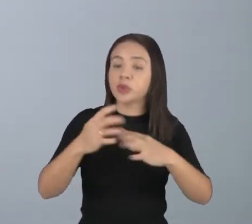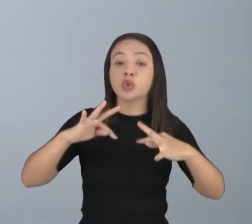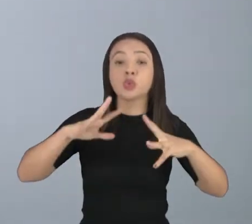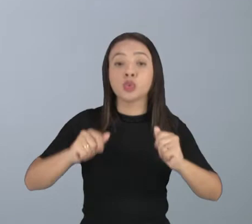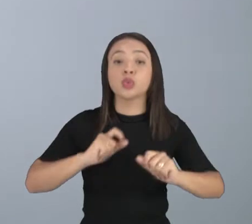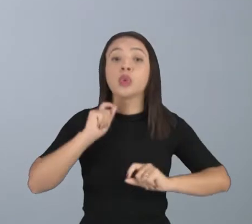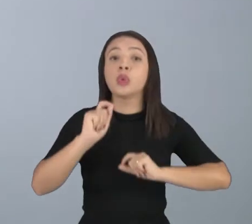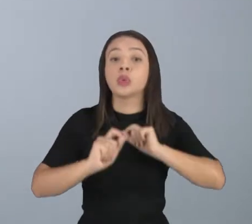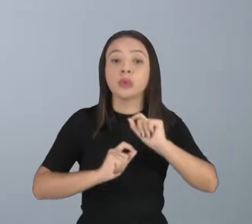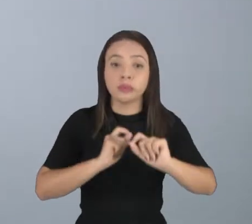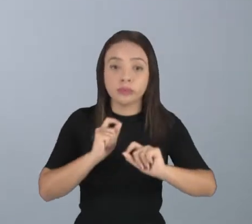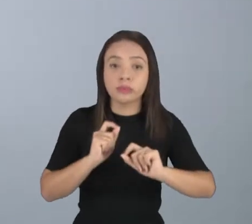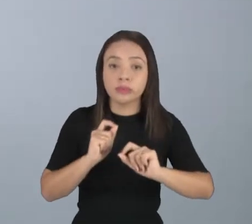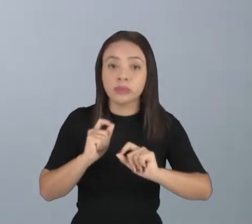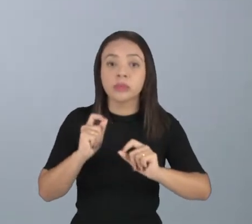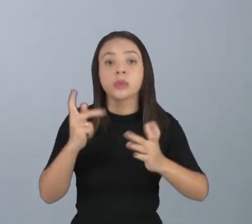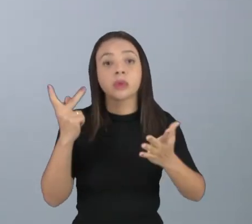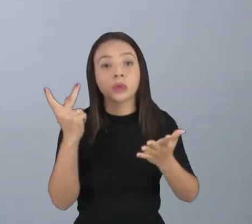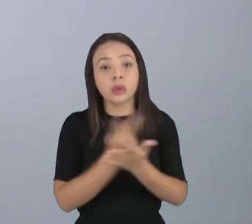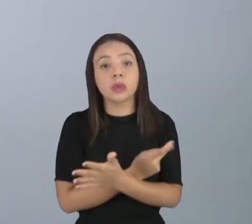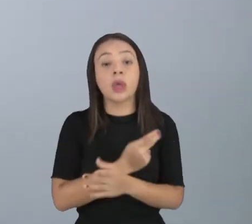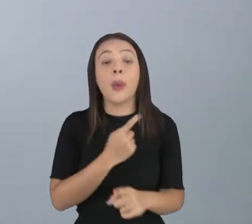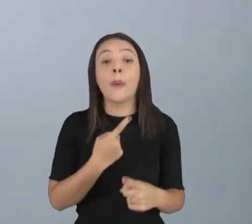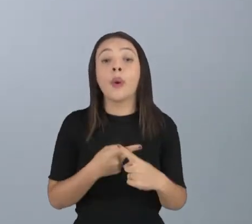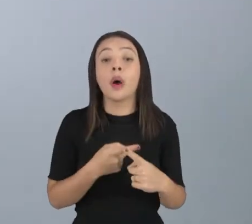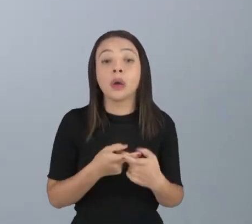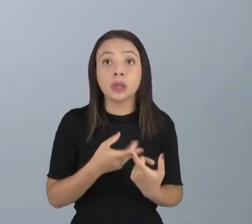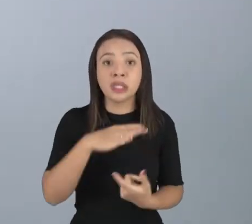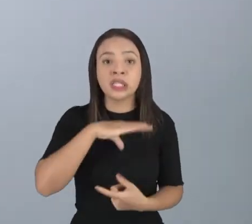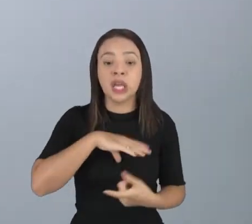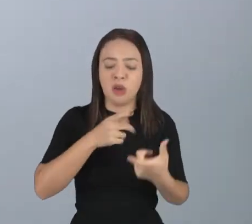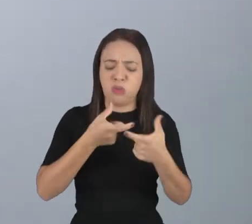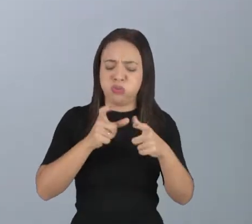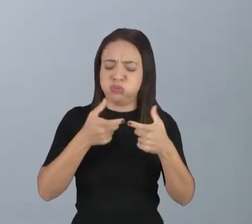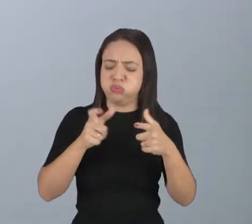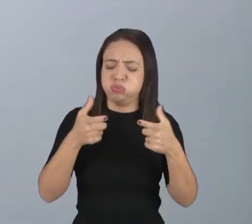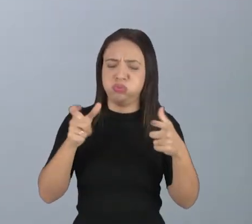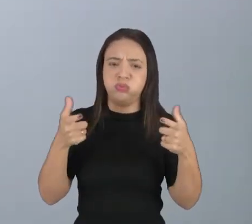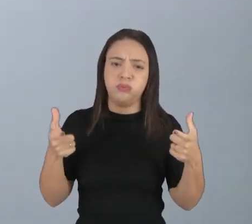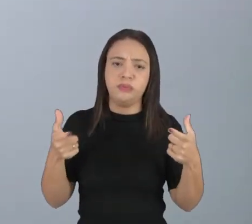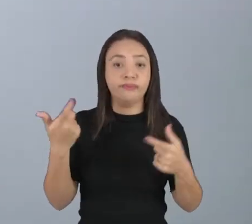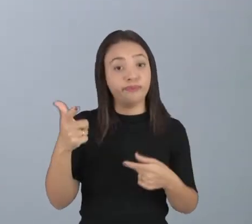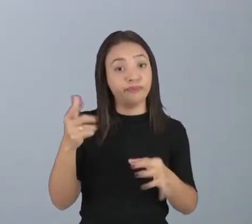né, do descontrole do crescimento das cidades.